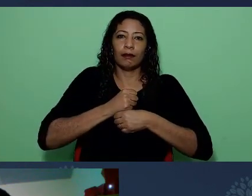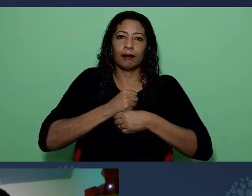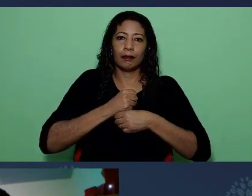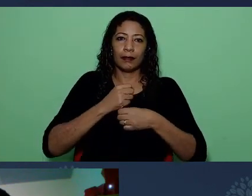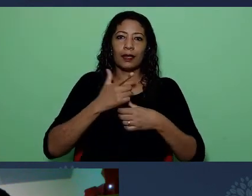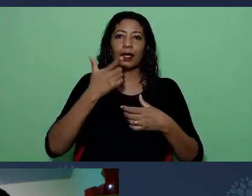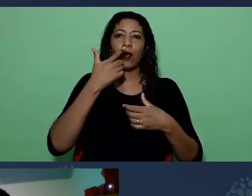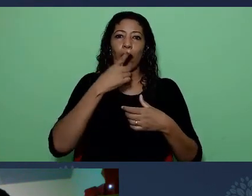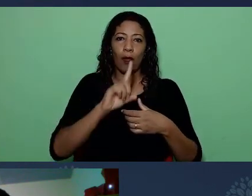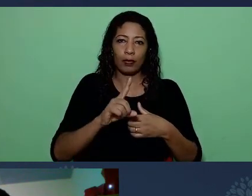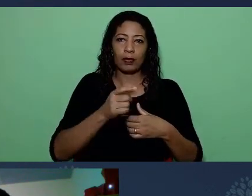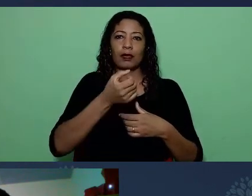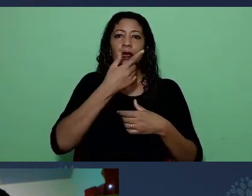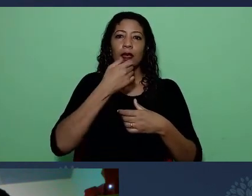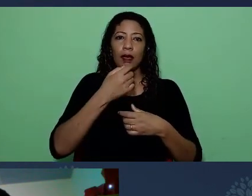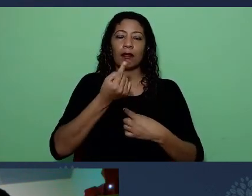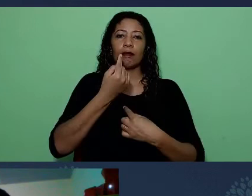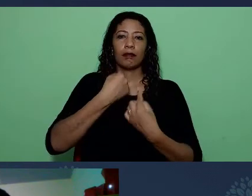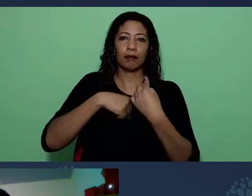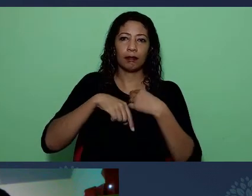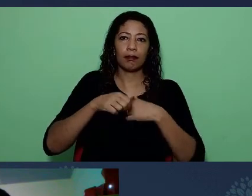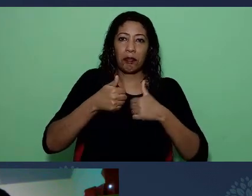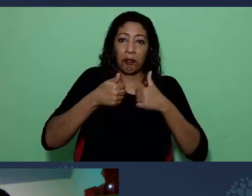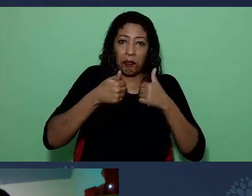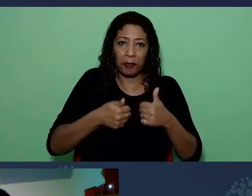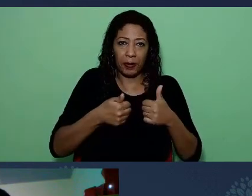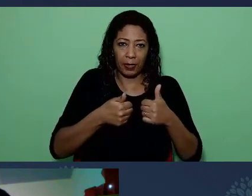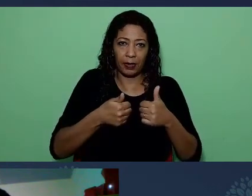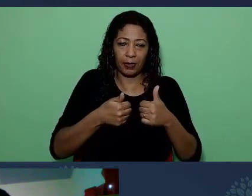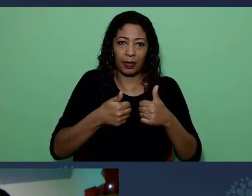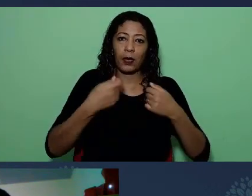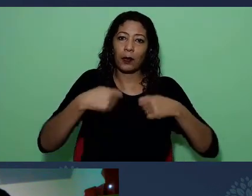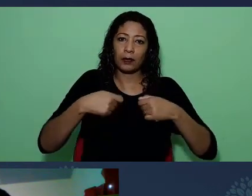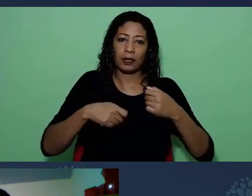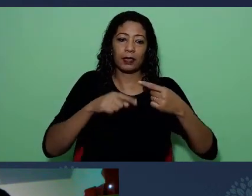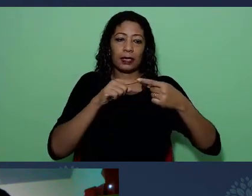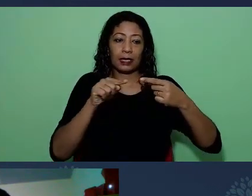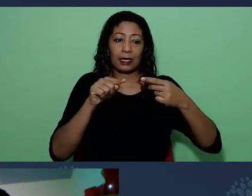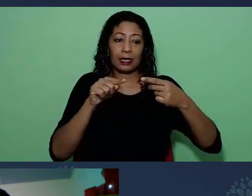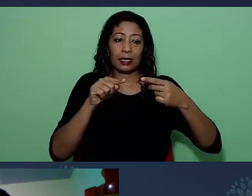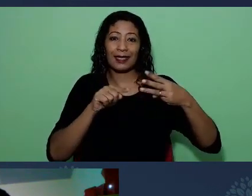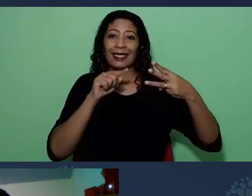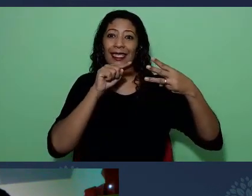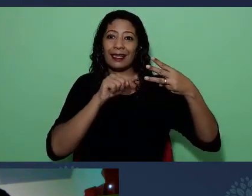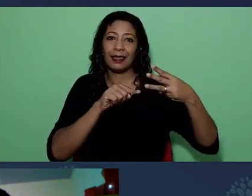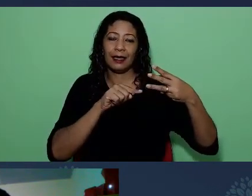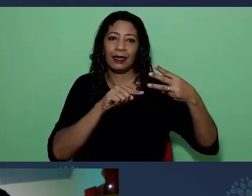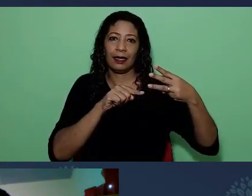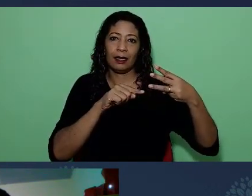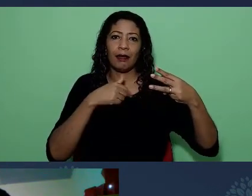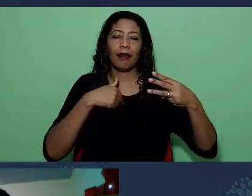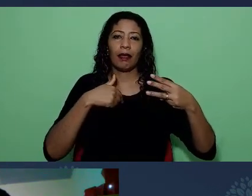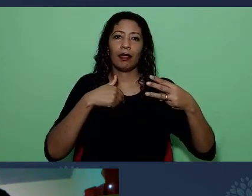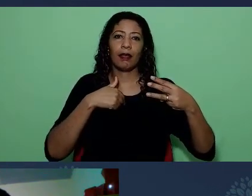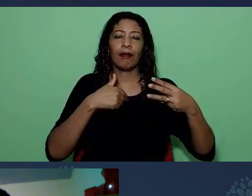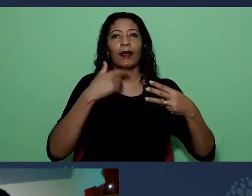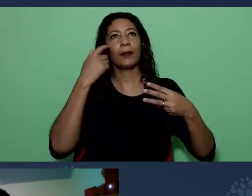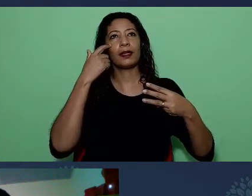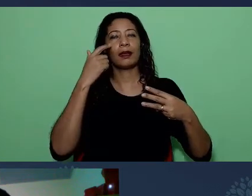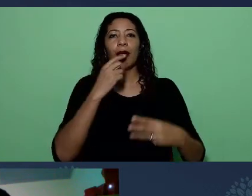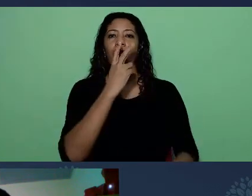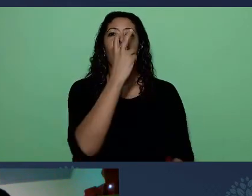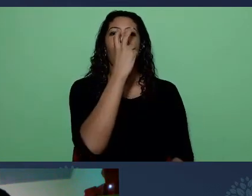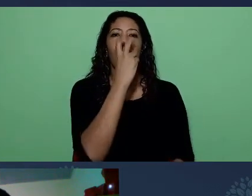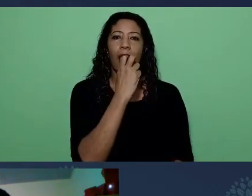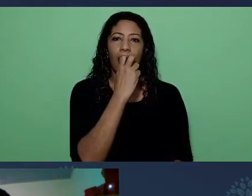efeito anti-inflamatório eficaz. Então, nunca vamos esperar muito de um corticoide inalatório antes